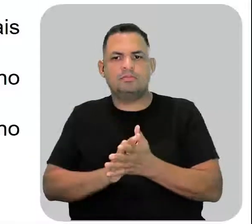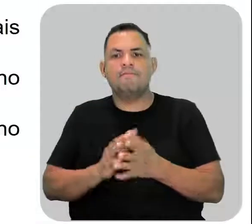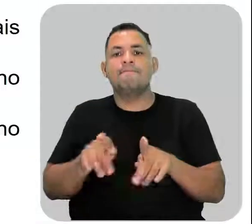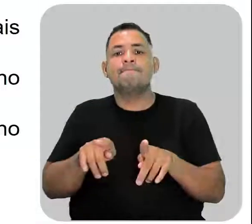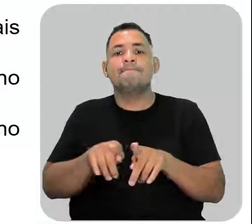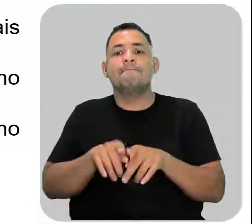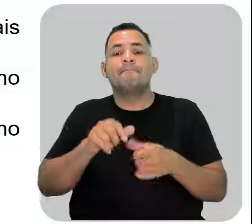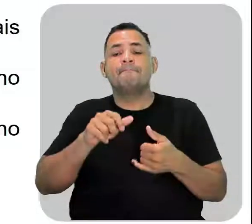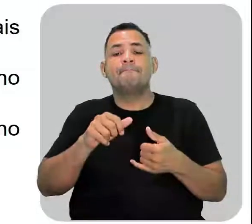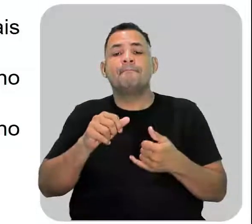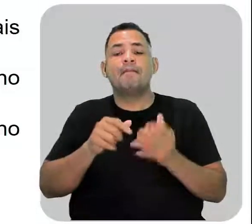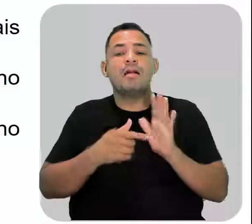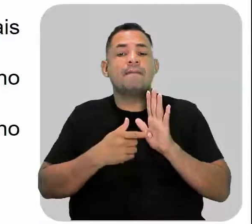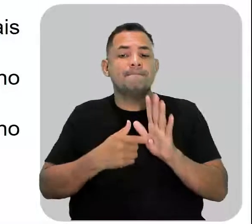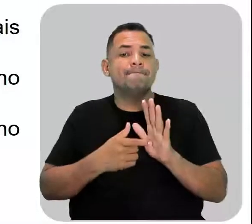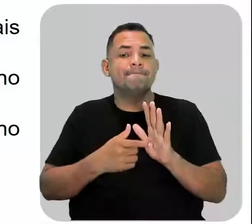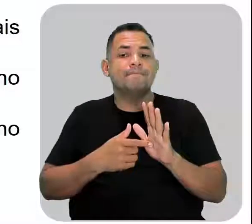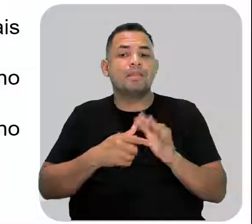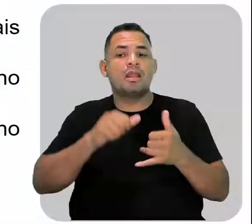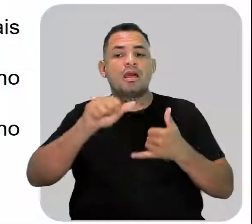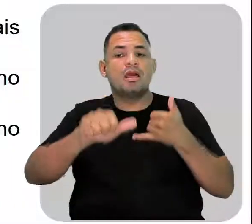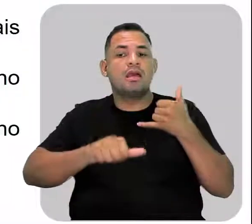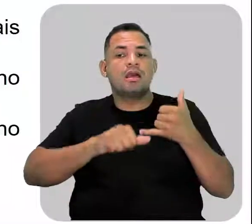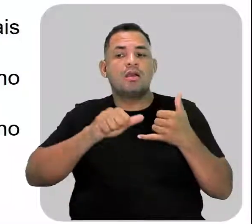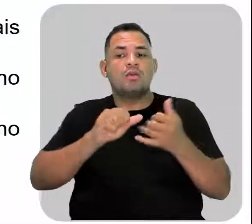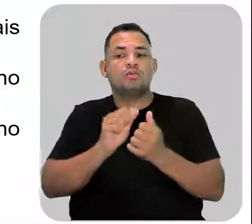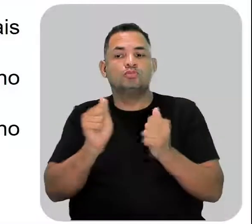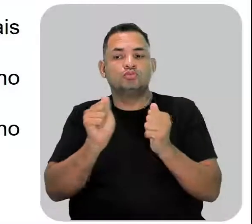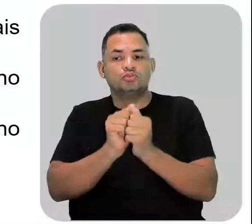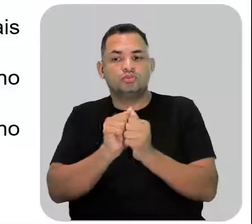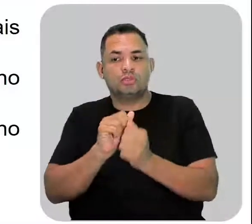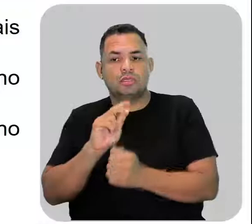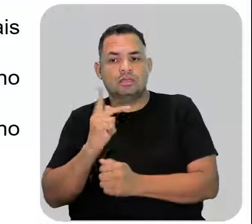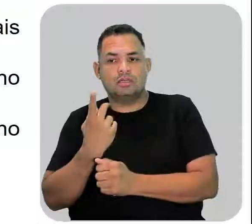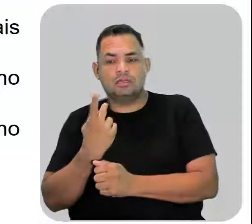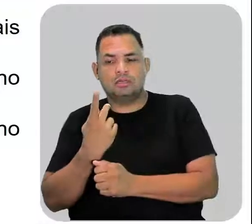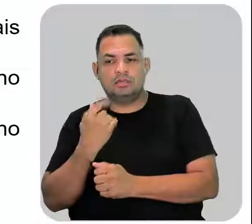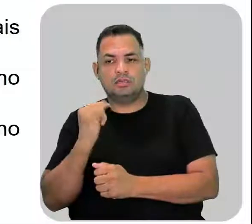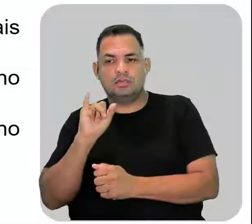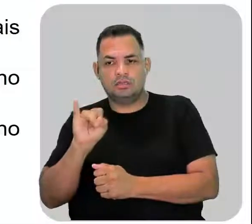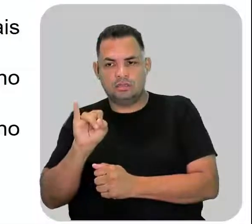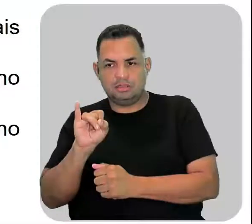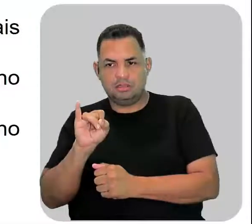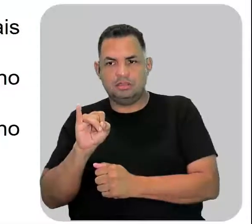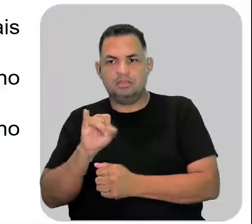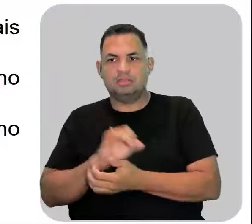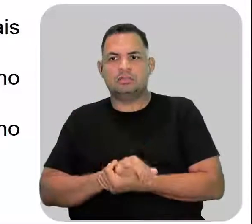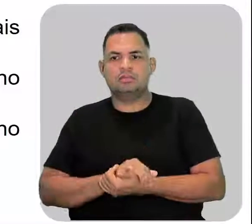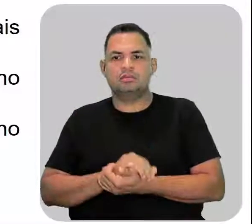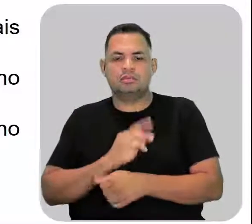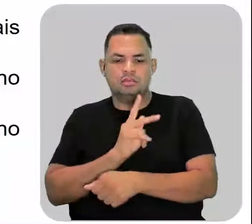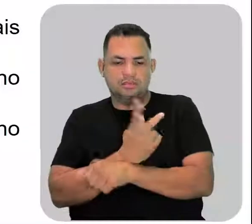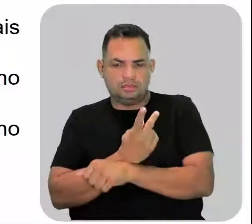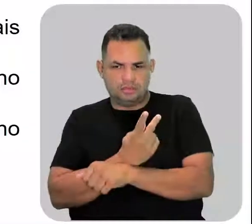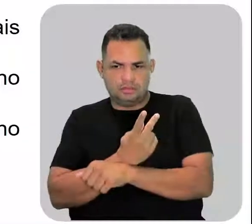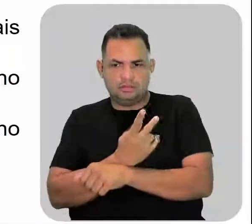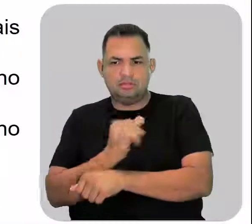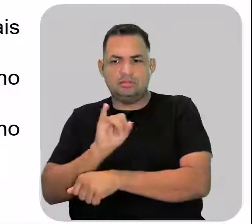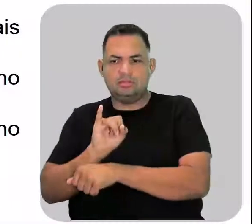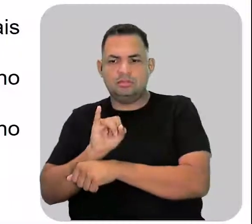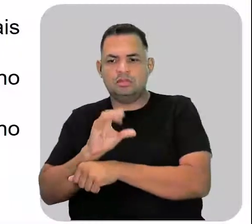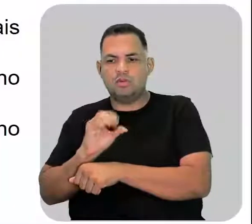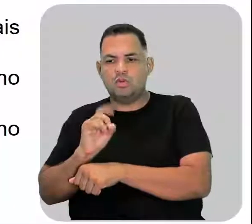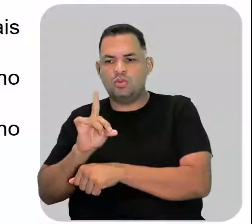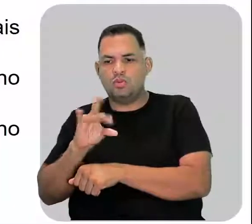combustível e apresenta reatividade com o HI. Quem é o H? Hidrogênio, e aqui é o